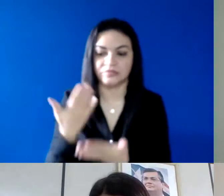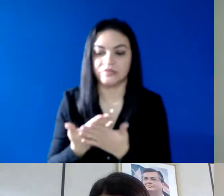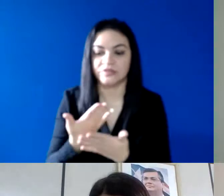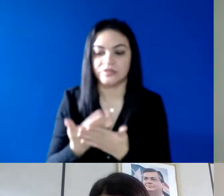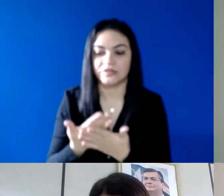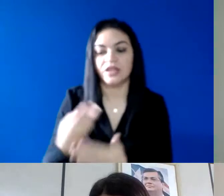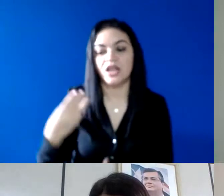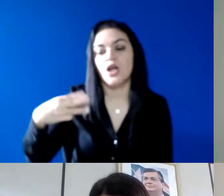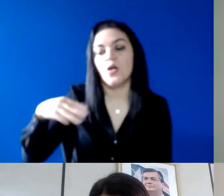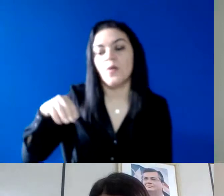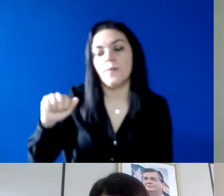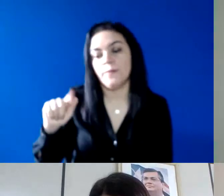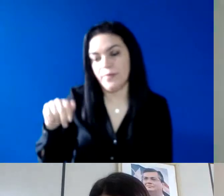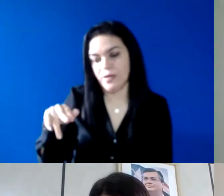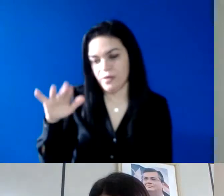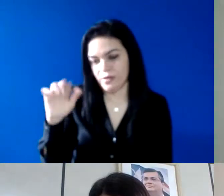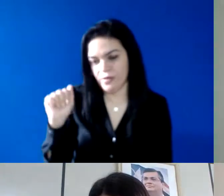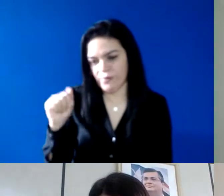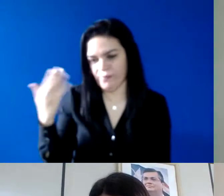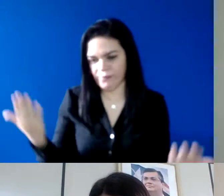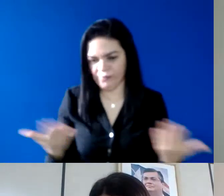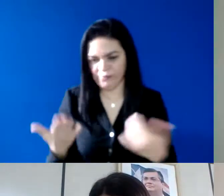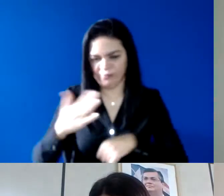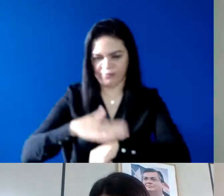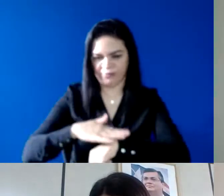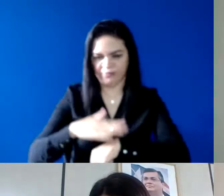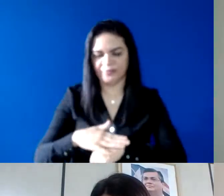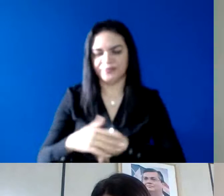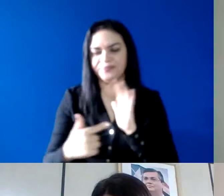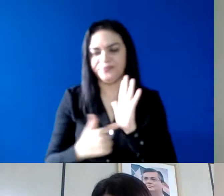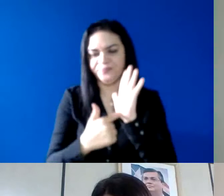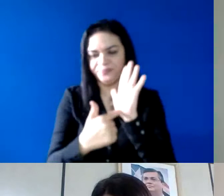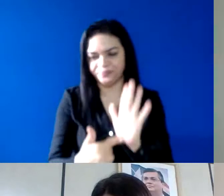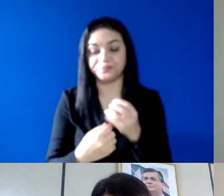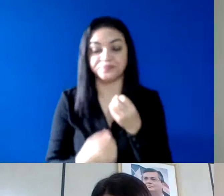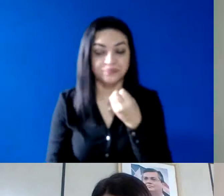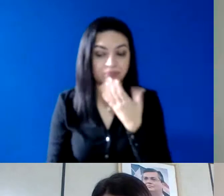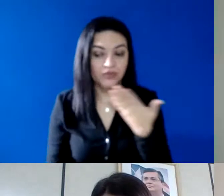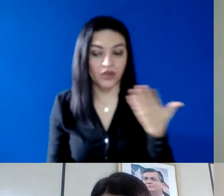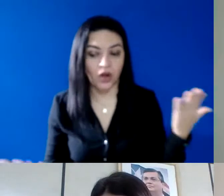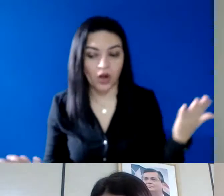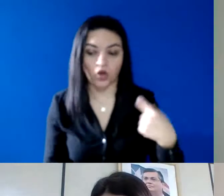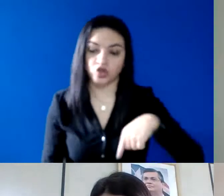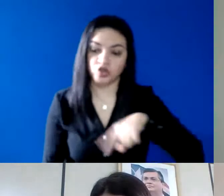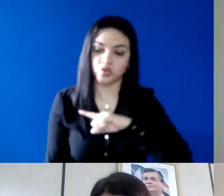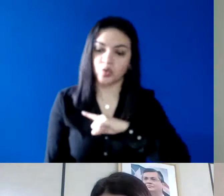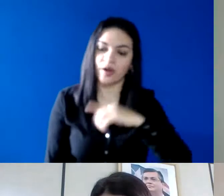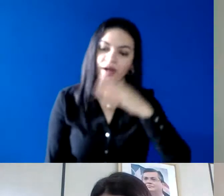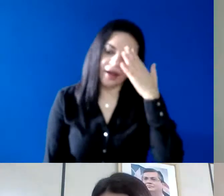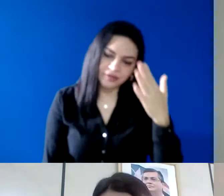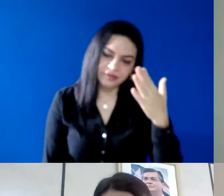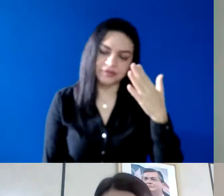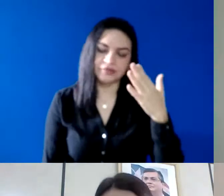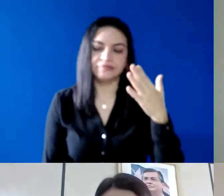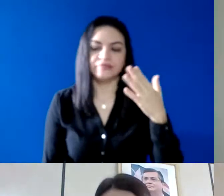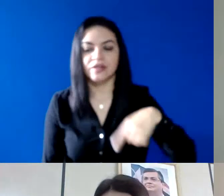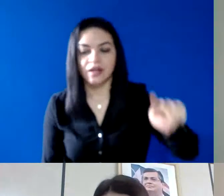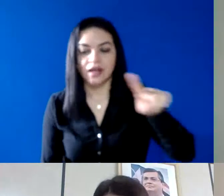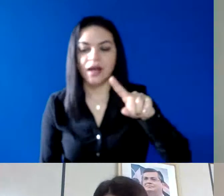magna deste momento de realização. Bom, neste momento agradecemos a presença das autoridades, as